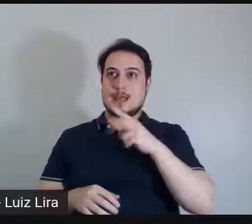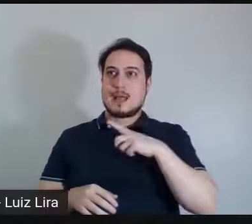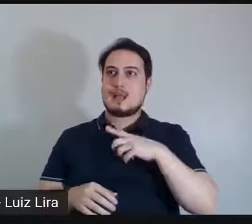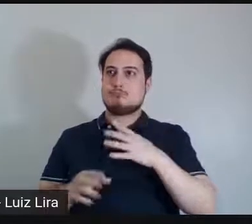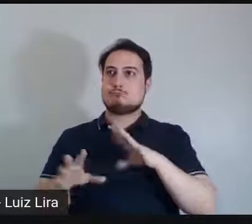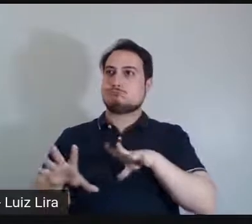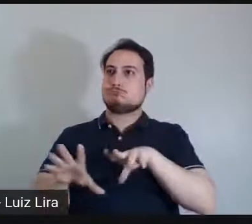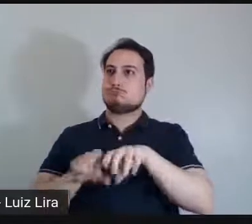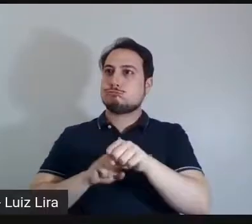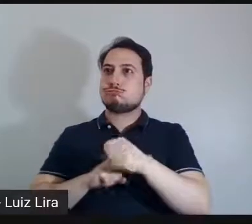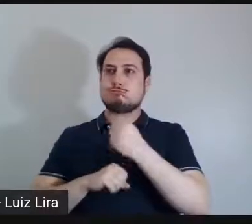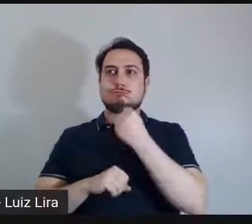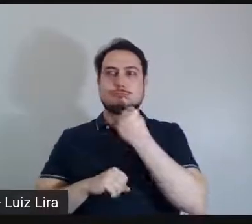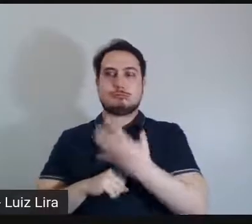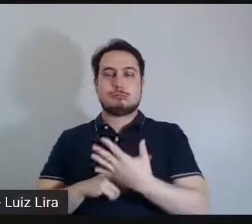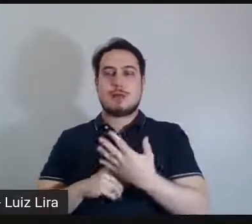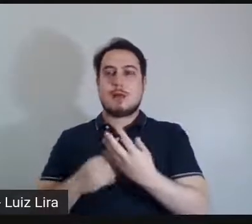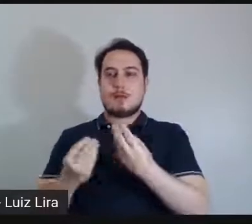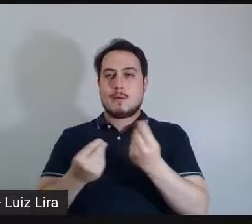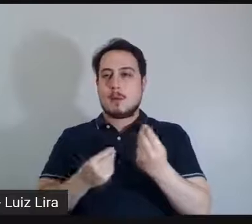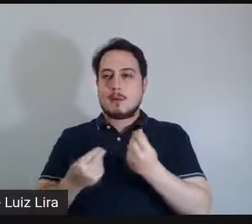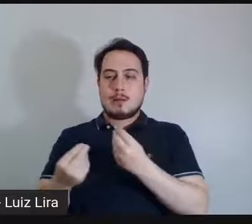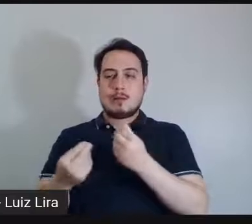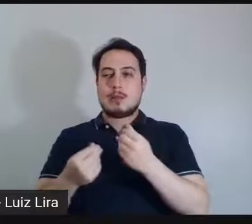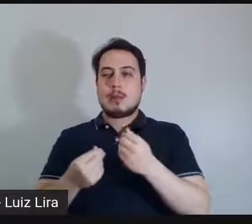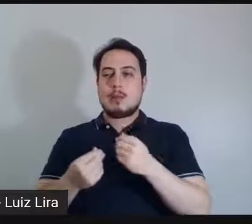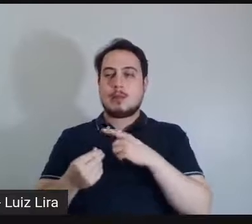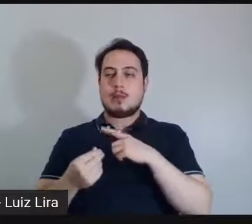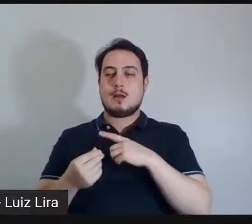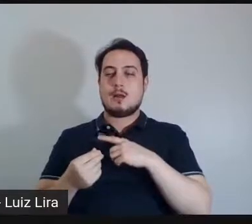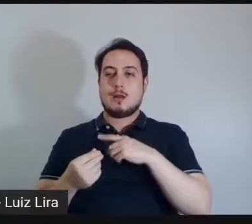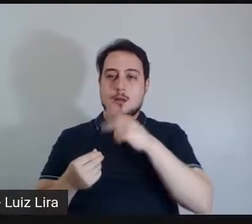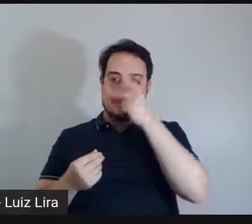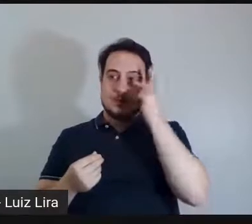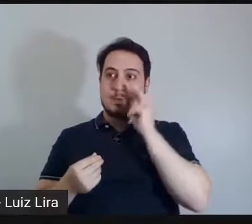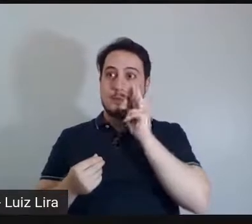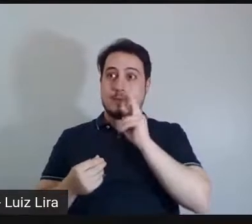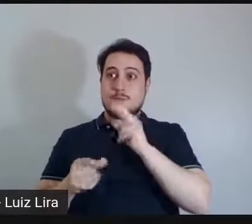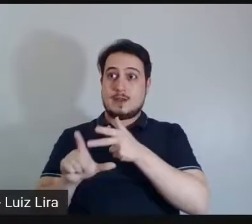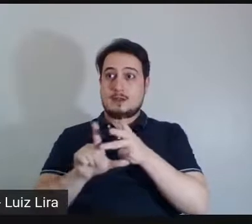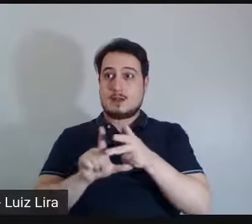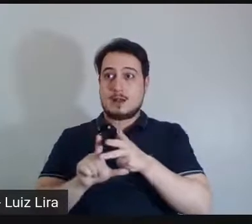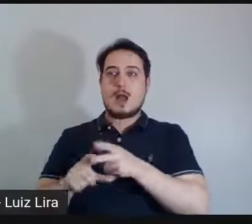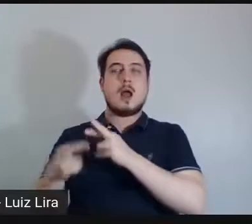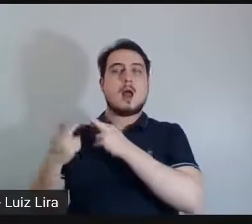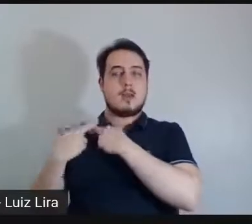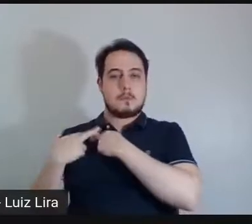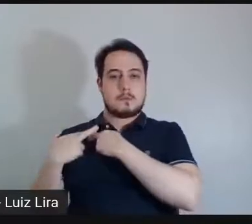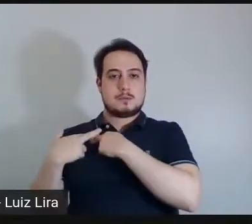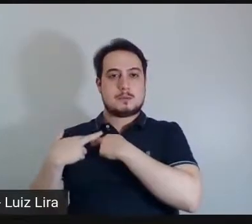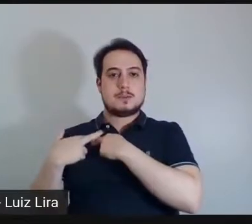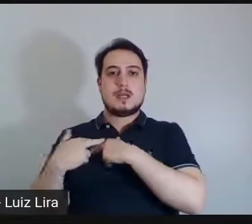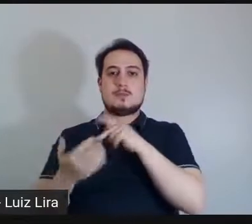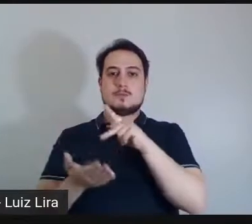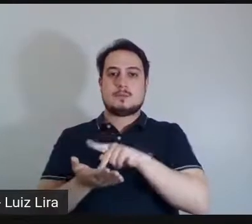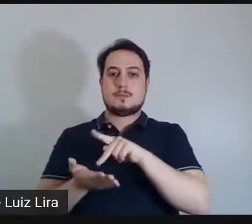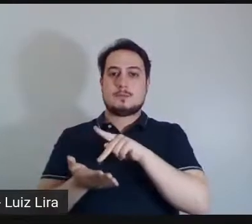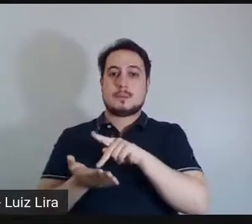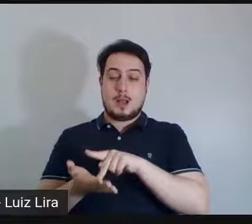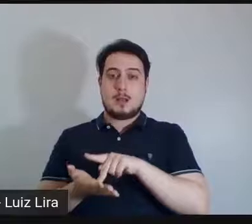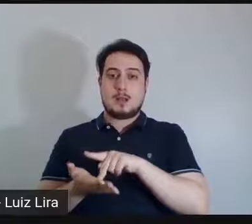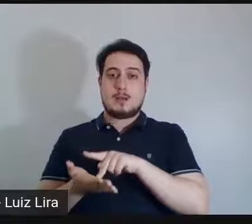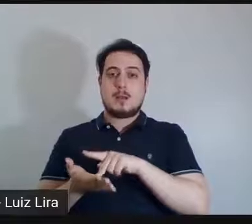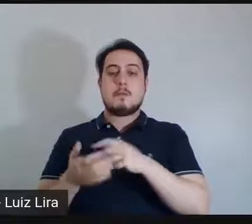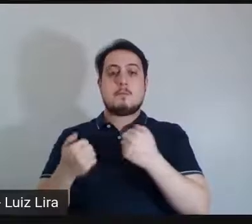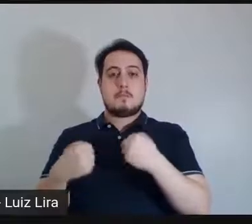consegue ter uma responsabilidade grande, né, perante o público da jornada realizada pela Câmara. Então